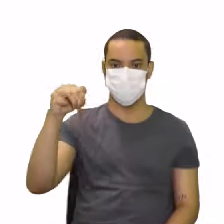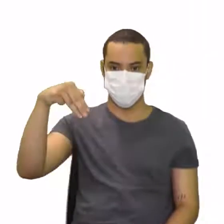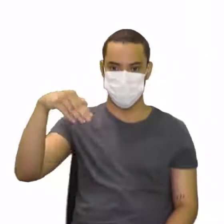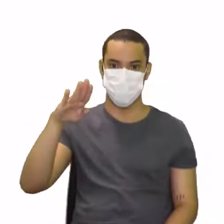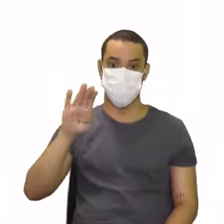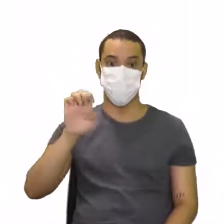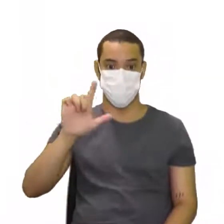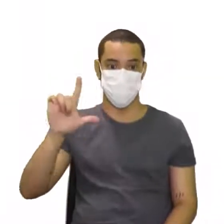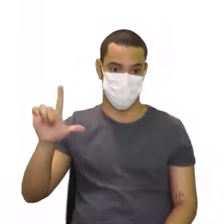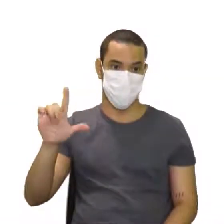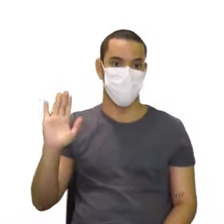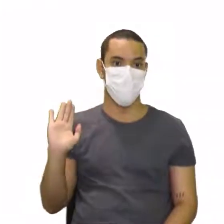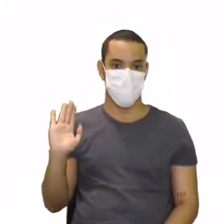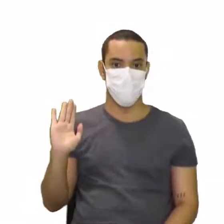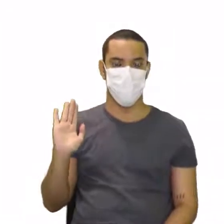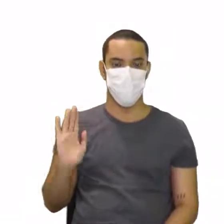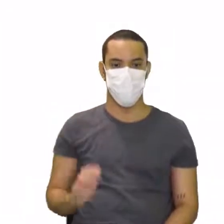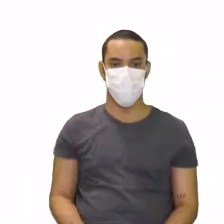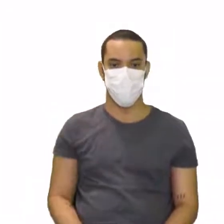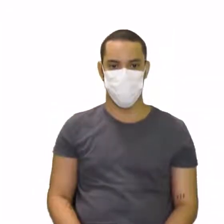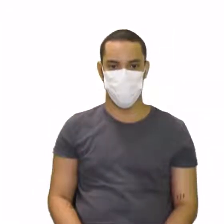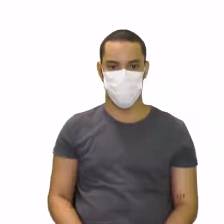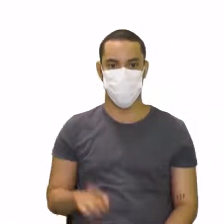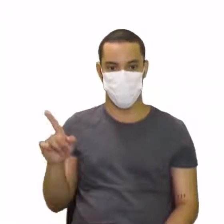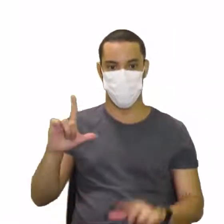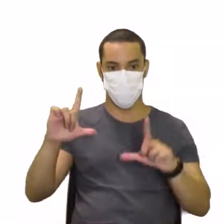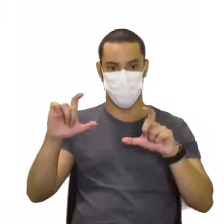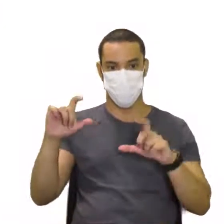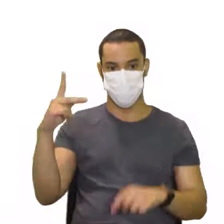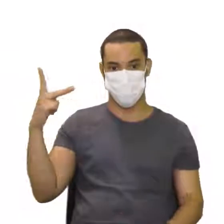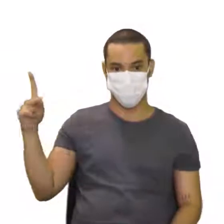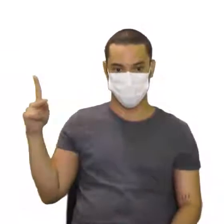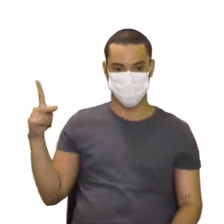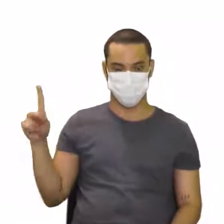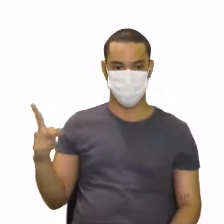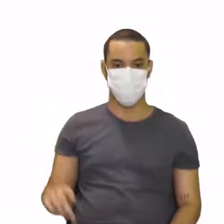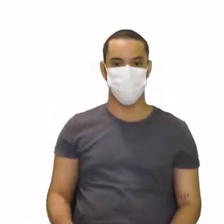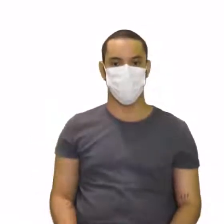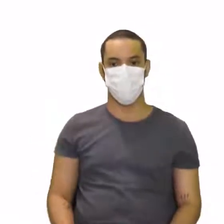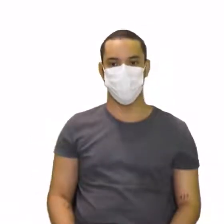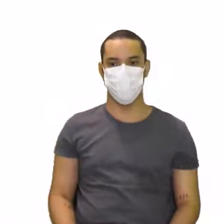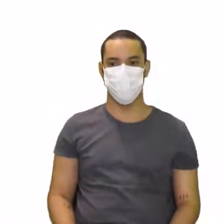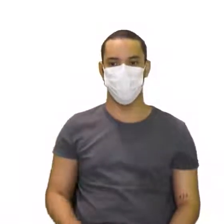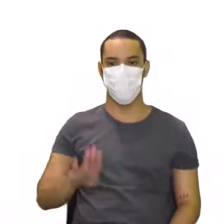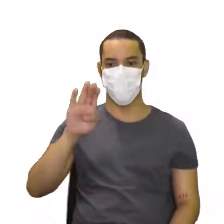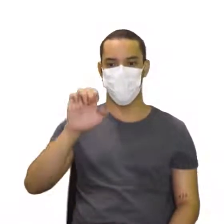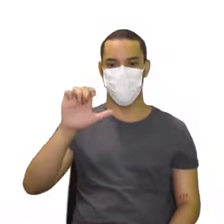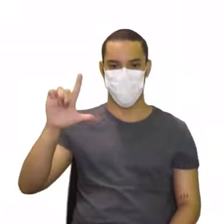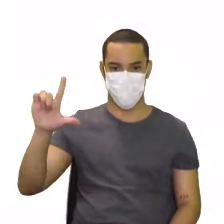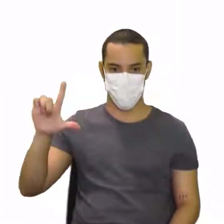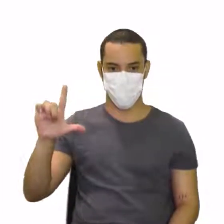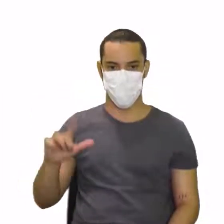Translate, pode-se falar Graham Bell também, ok? Tá aqui a foto dele, do jovem Bell. E aqui, pessoal, a invenção